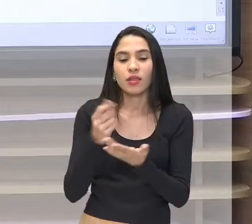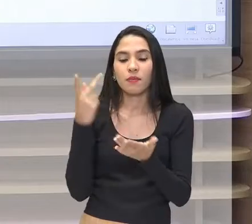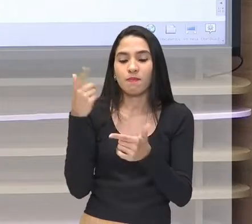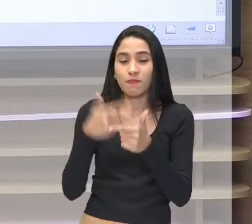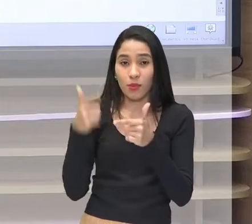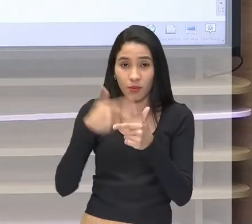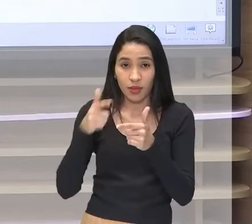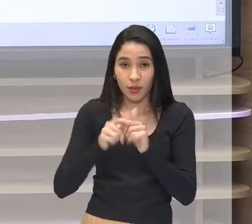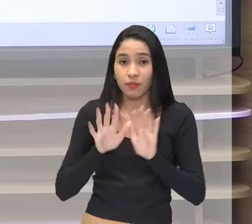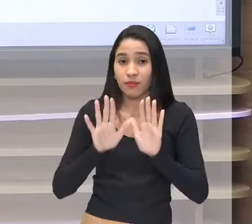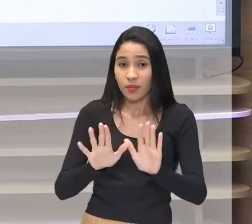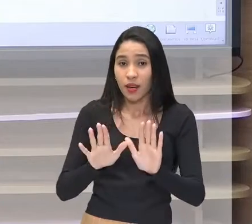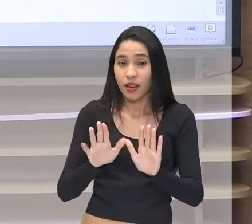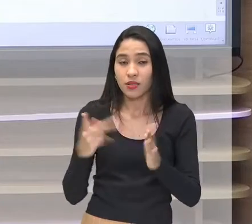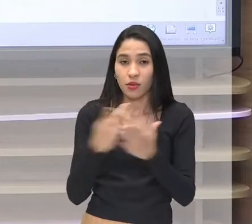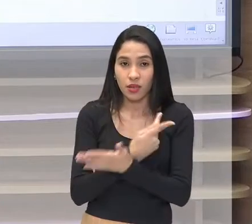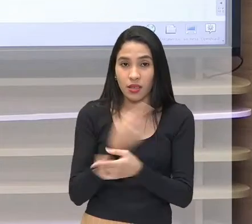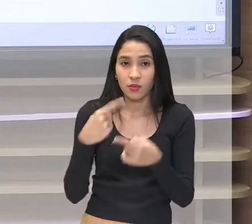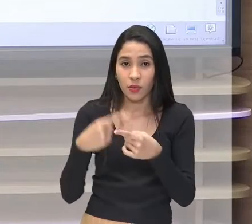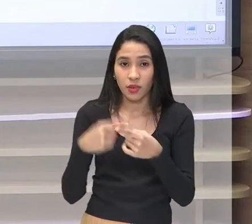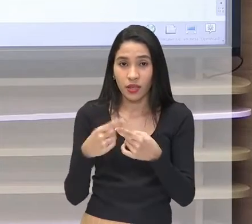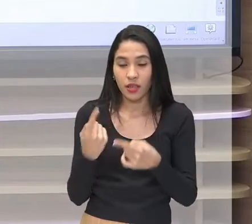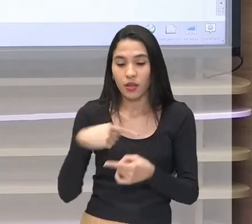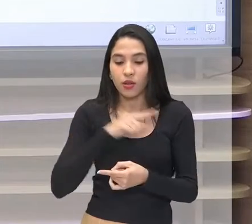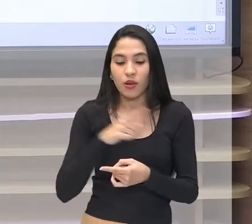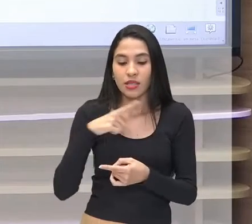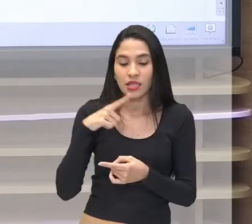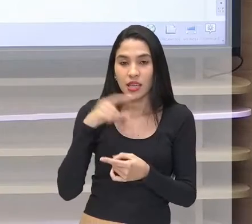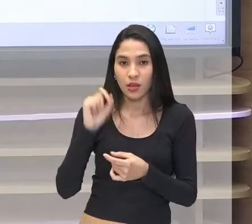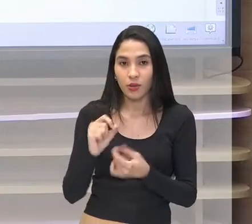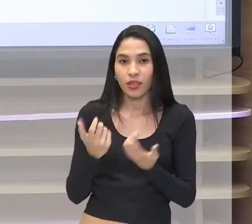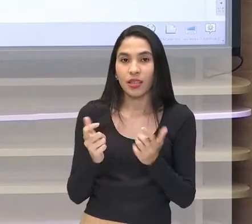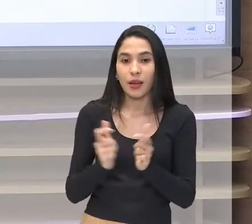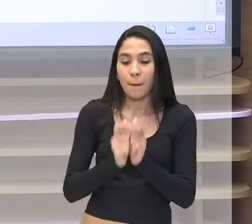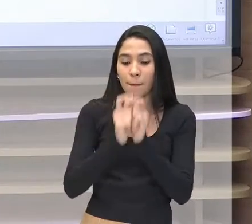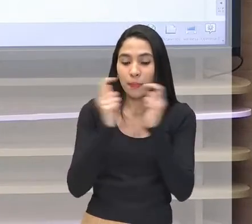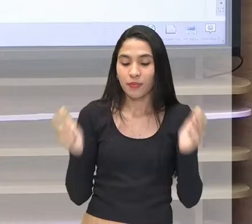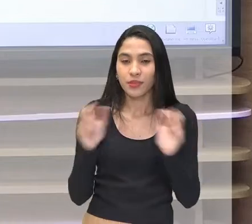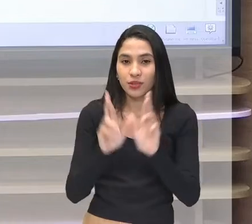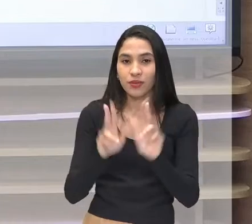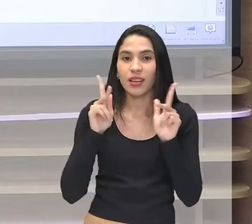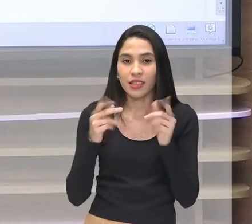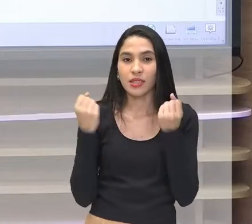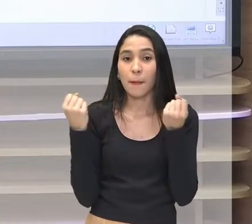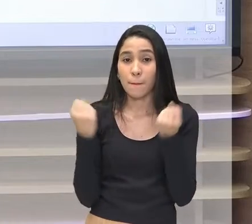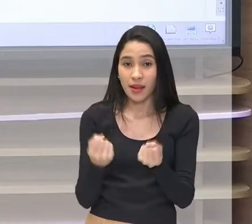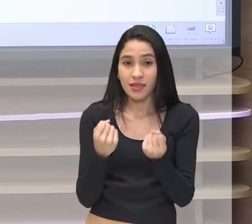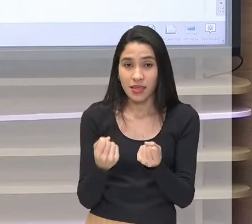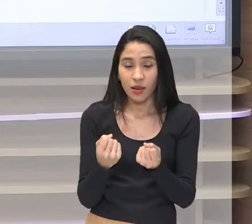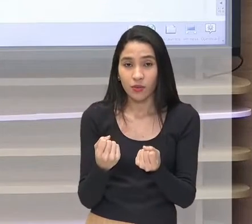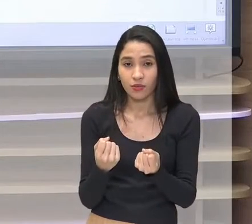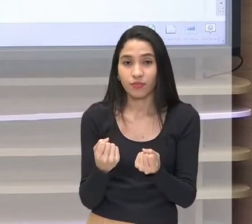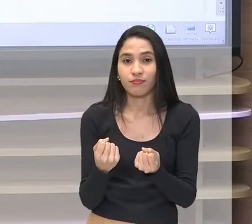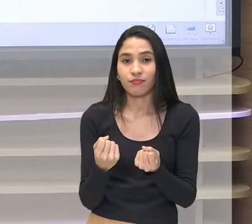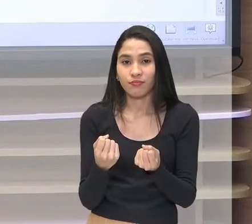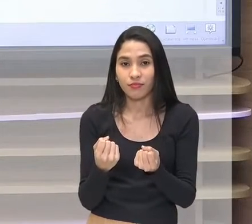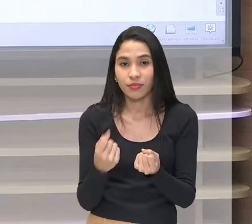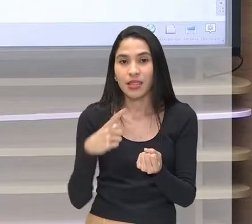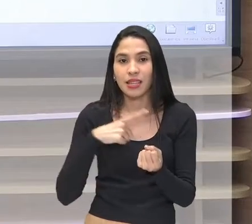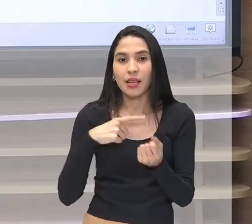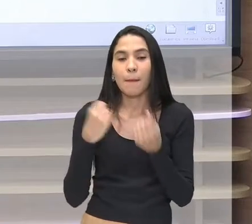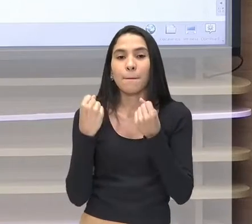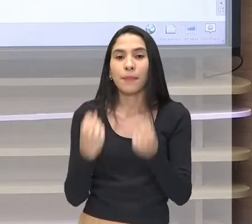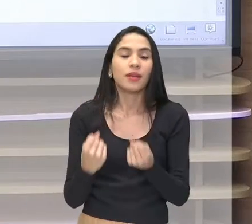problema. Mas isso ocorre quando a gente tem uma grande diferença de pressão, né? A gente tem aí essa